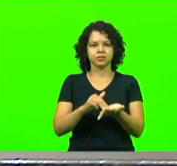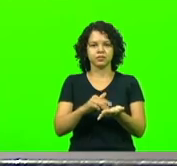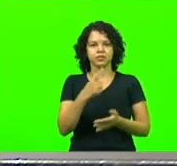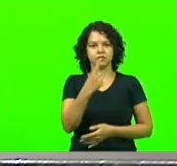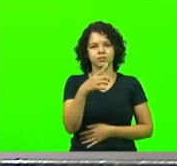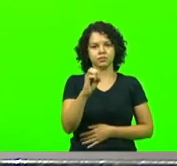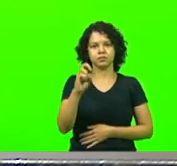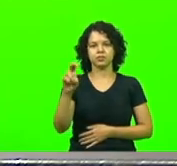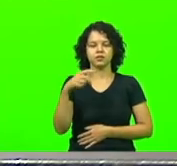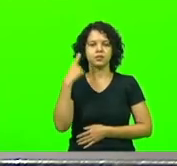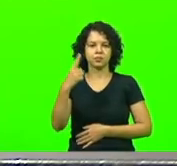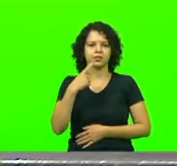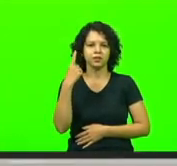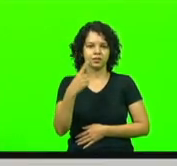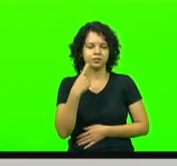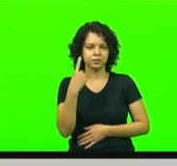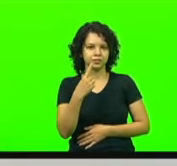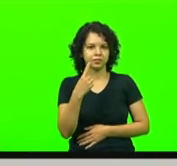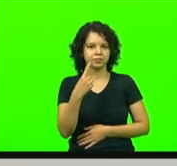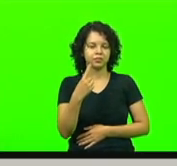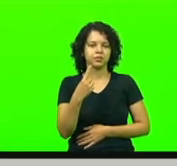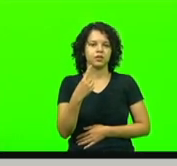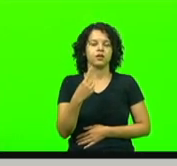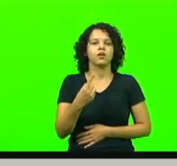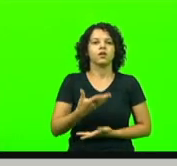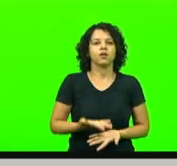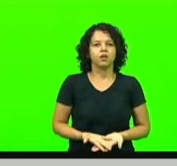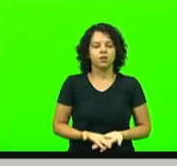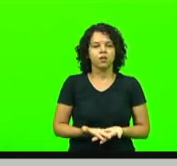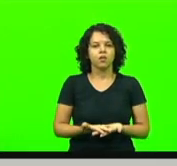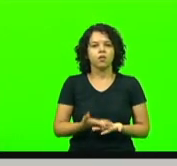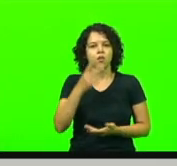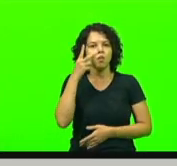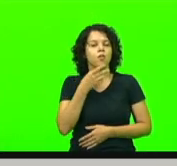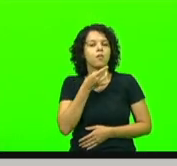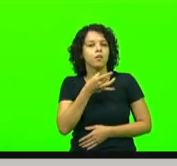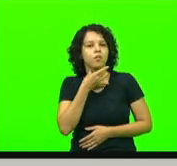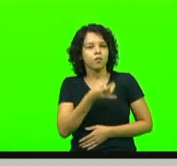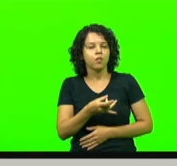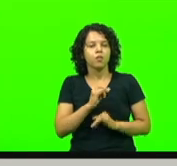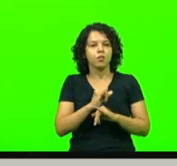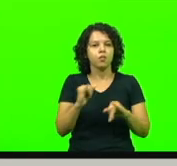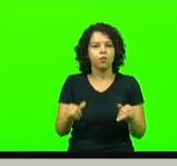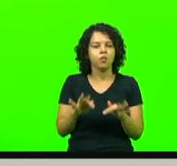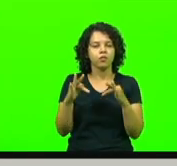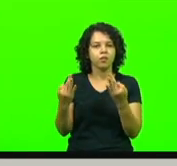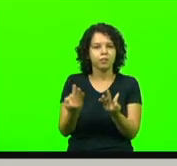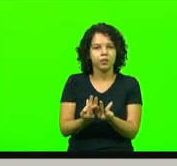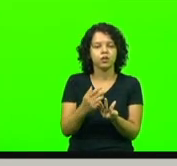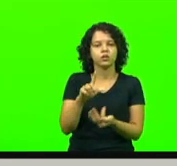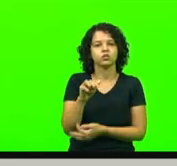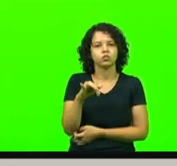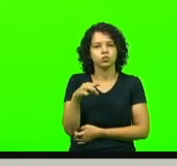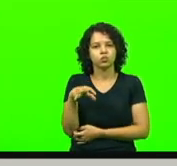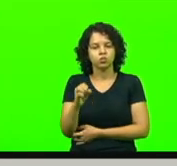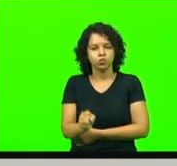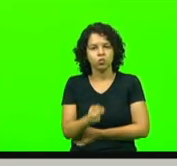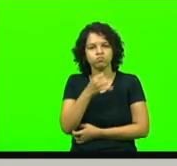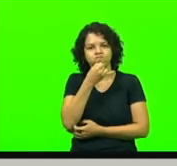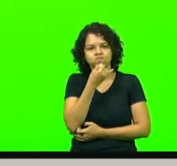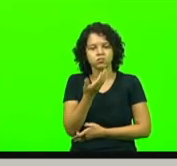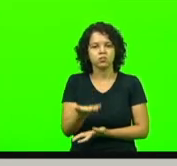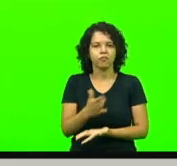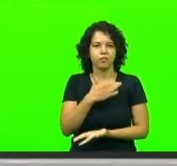105, deputado Valdir Cobalcini, manifestando aos familiares do senhor Lídio Sutil pesar pelo